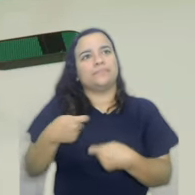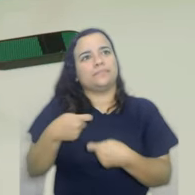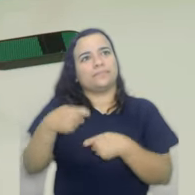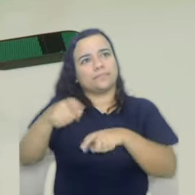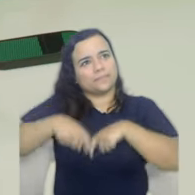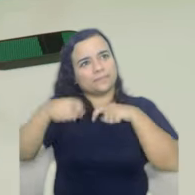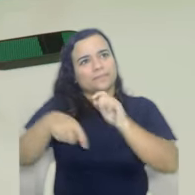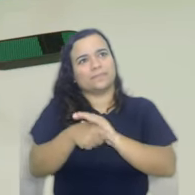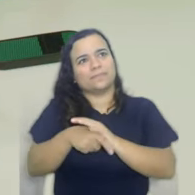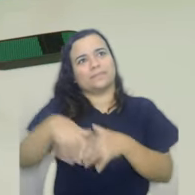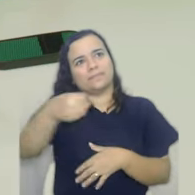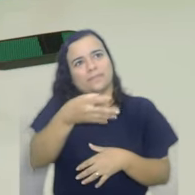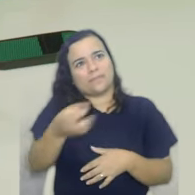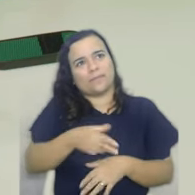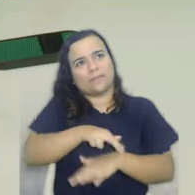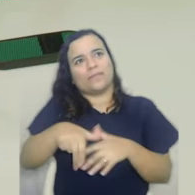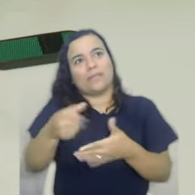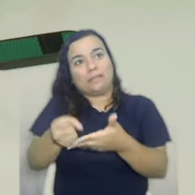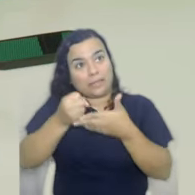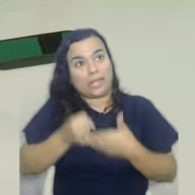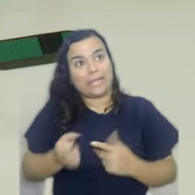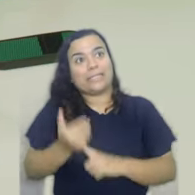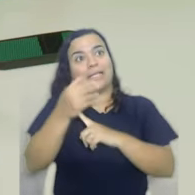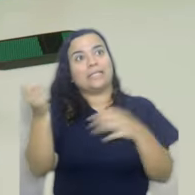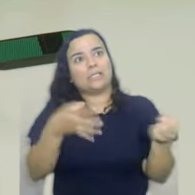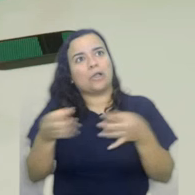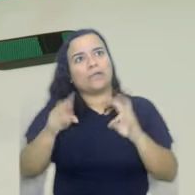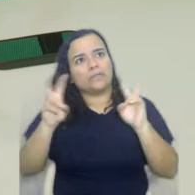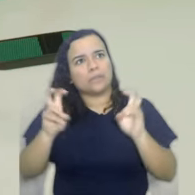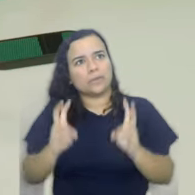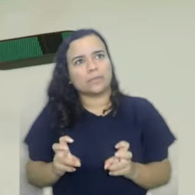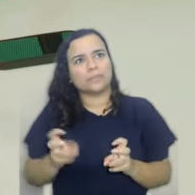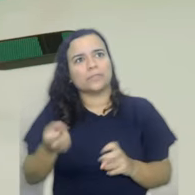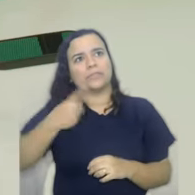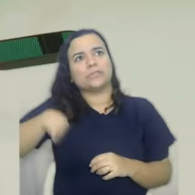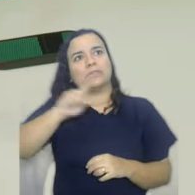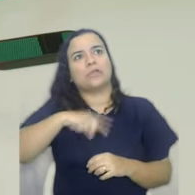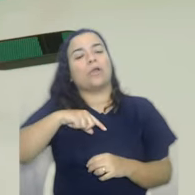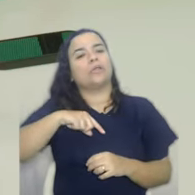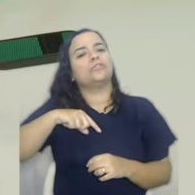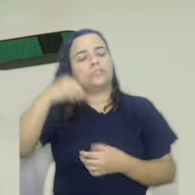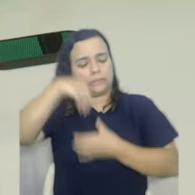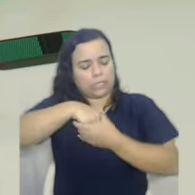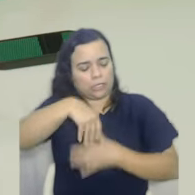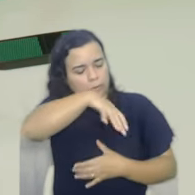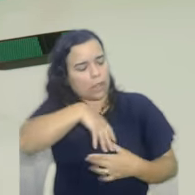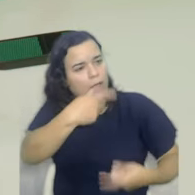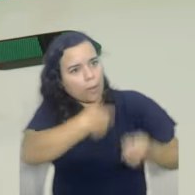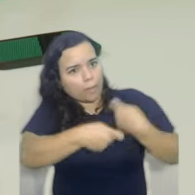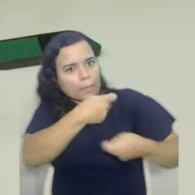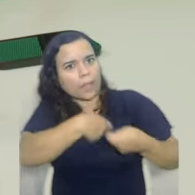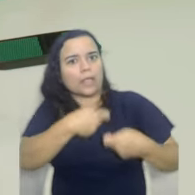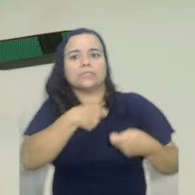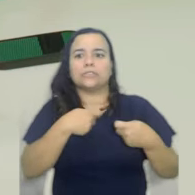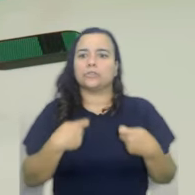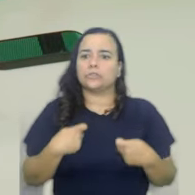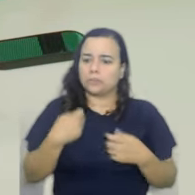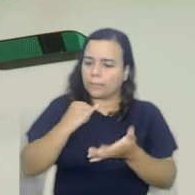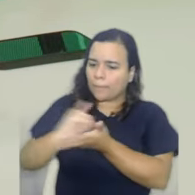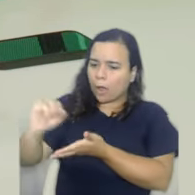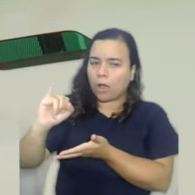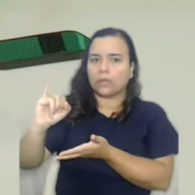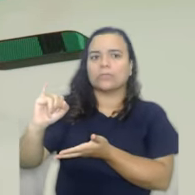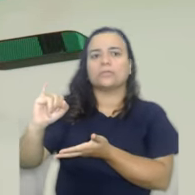exatamente para trazer novas tecnologias a gente vende um DNA muito comercial de importação e venda e hoje a gente quer